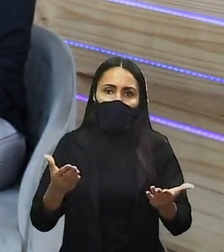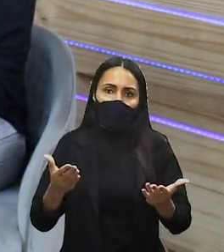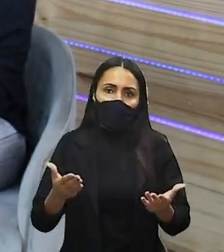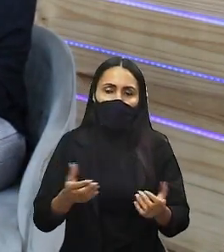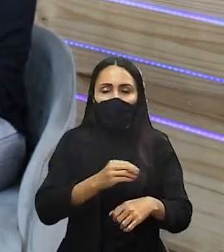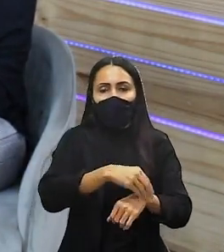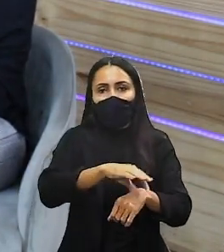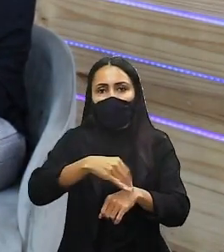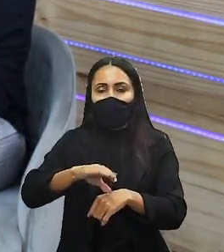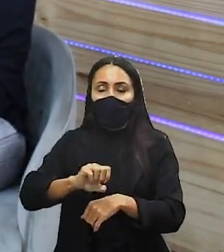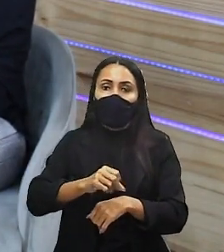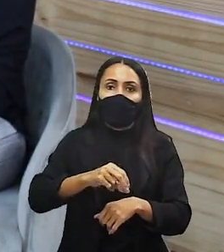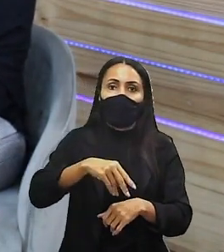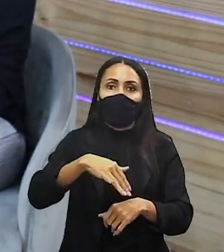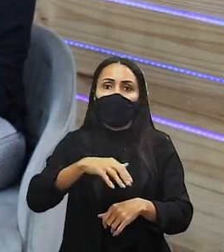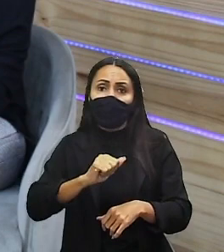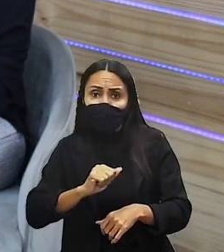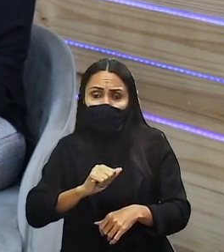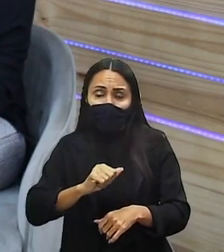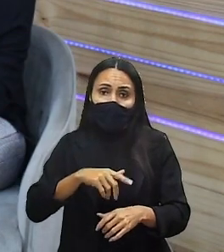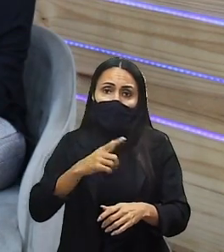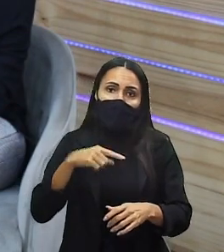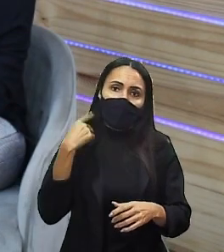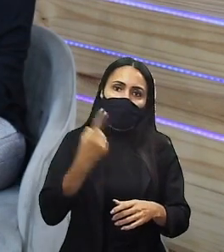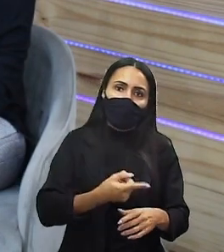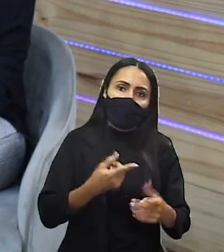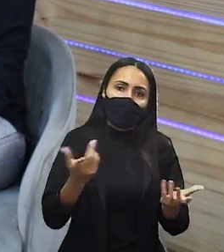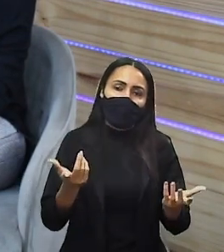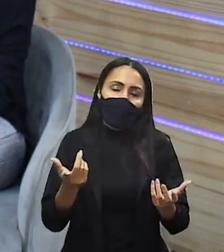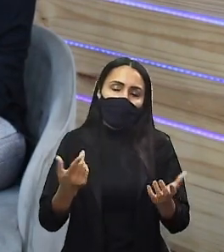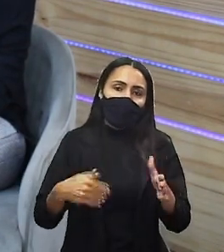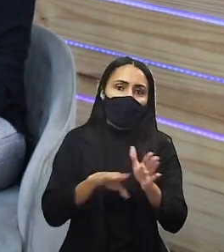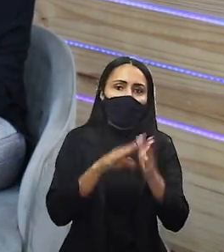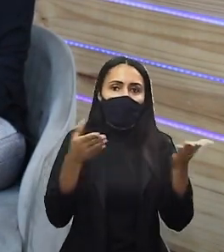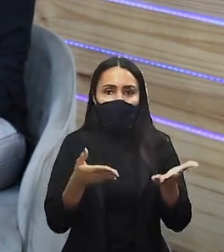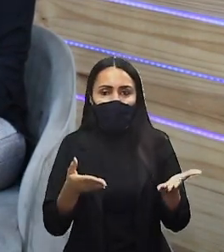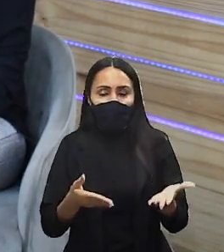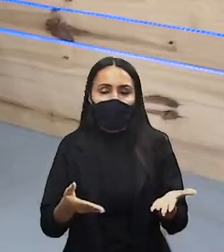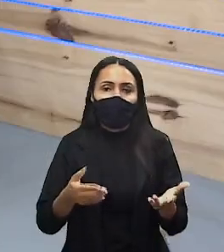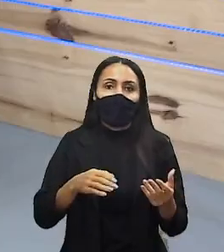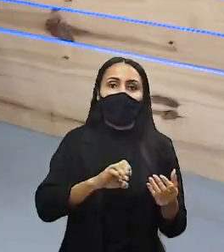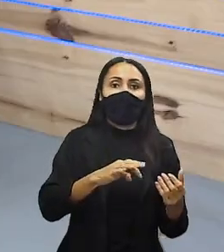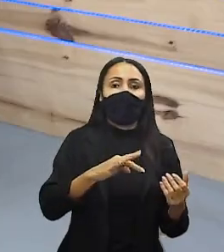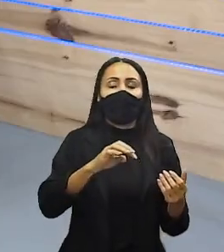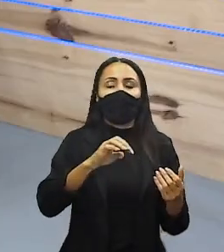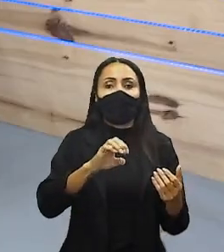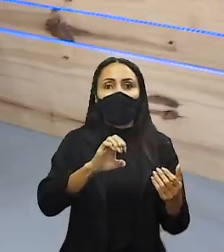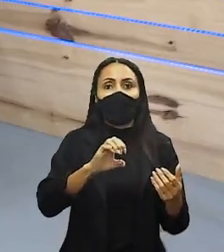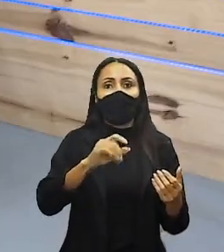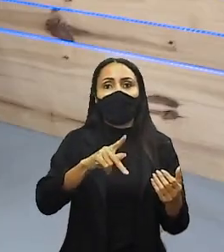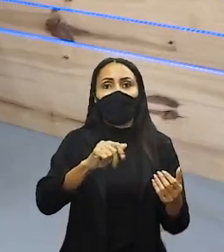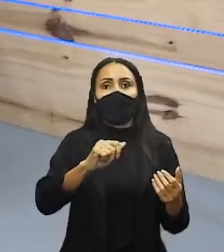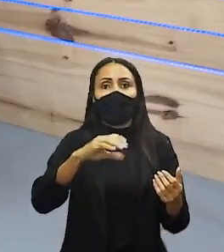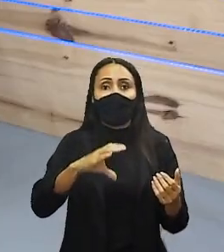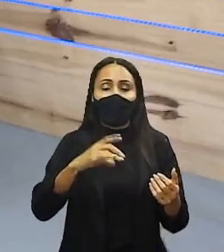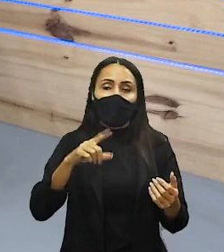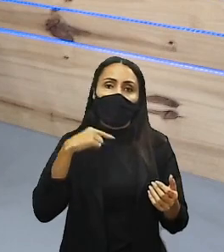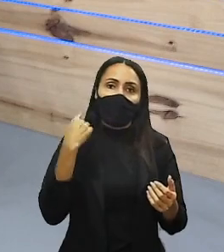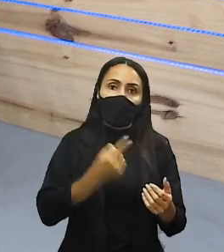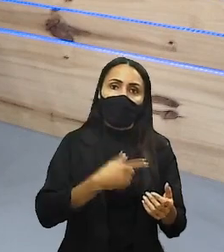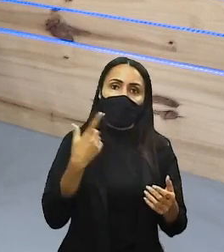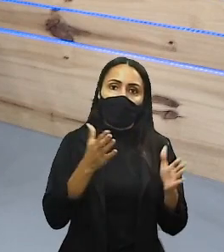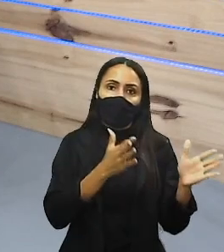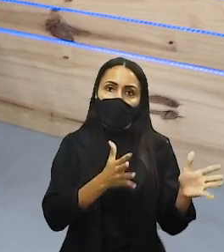partilha, né, com a Sônia. A gente está chegando agora, né, na ETEPAC, nós somos dessa nova safra